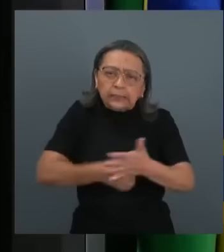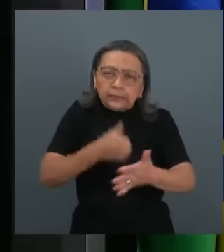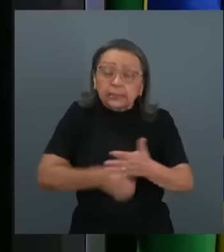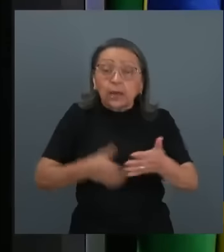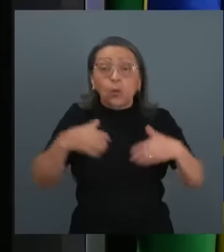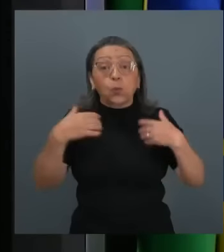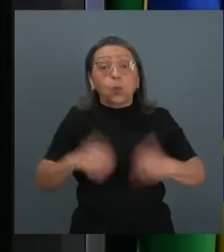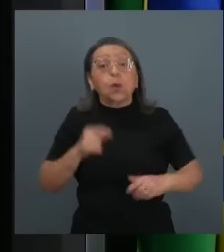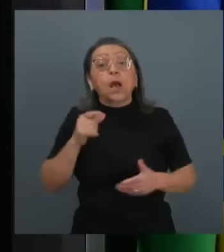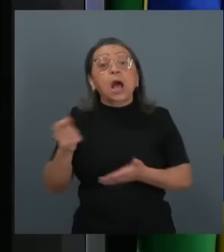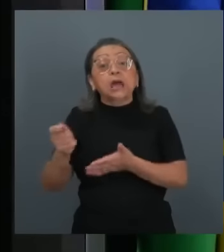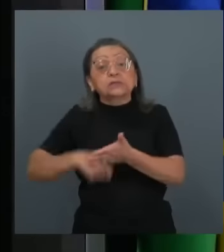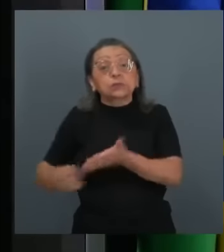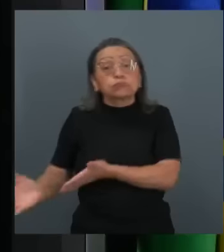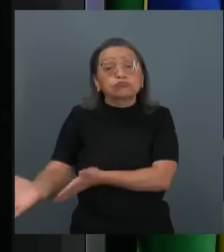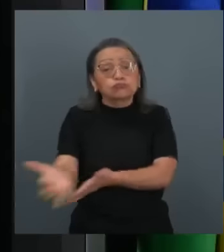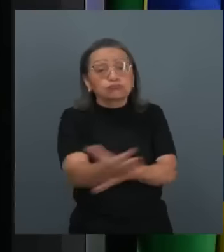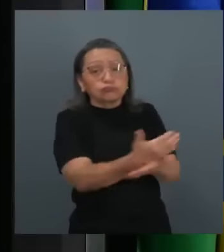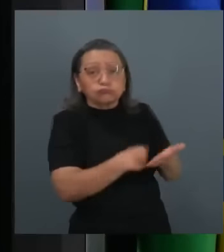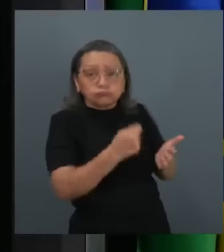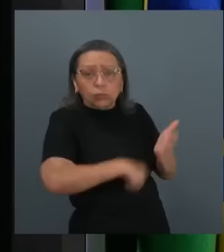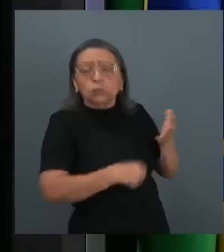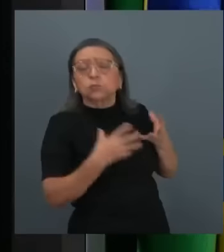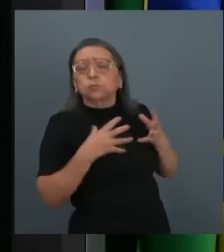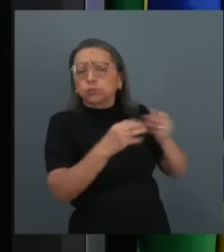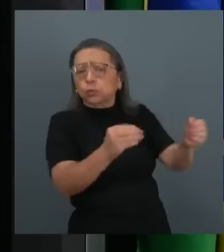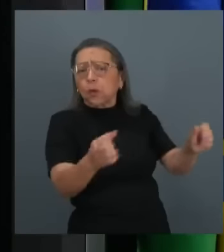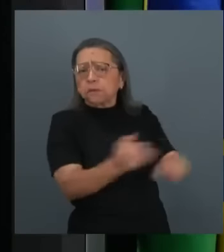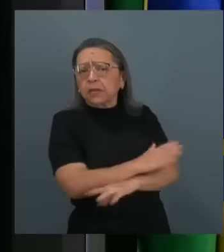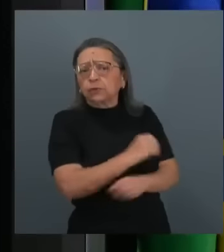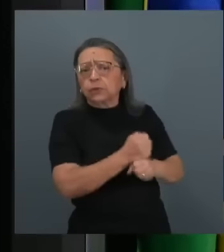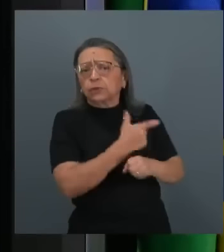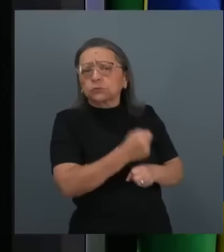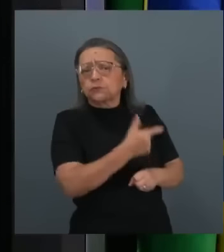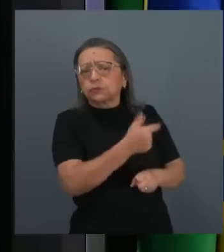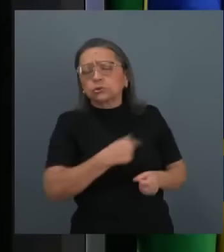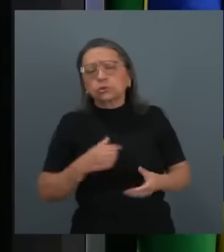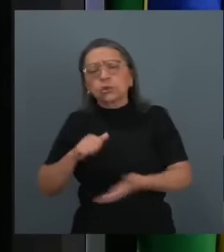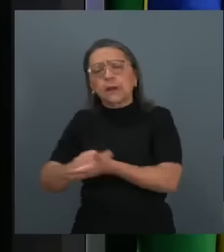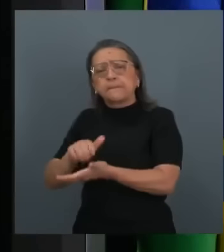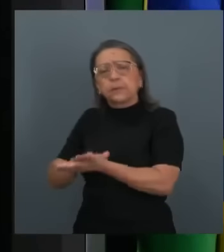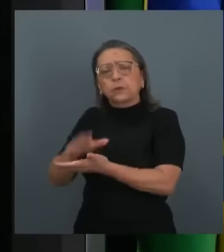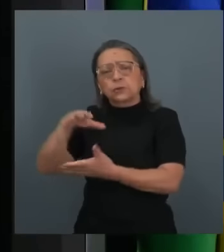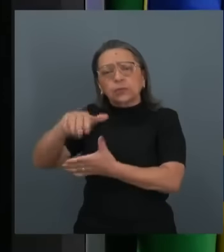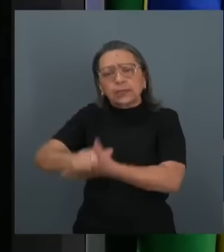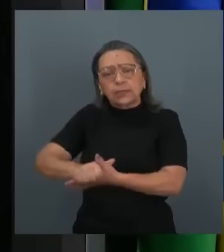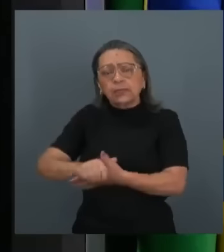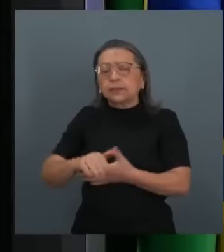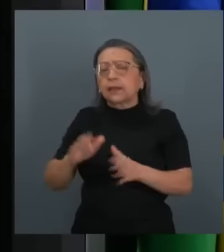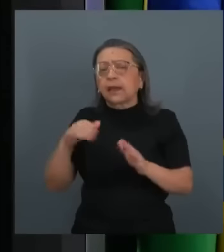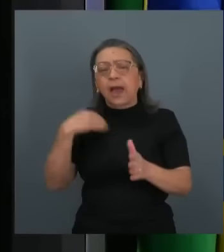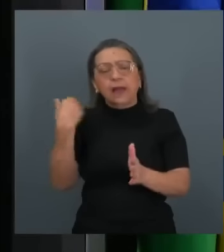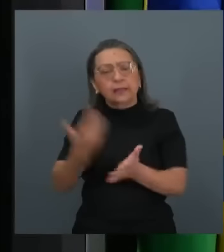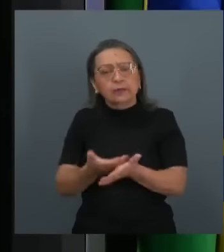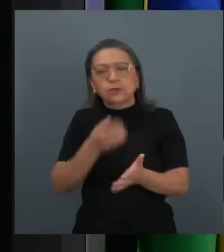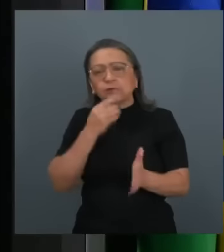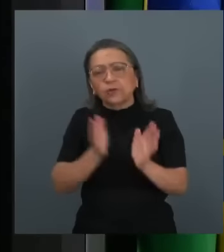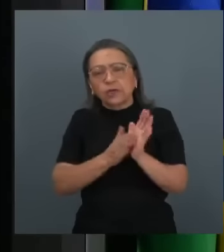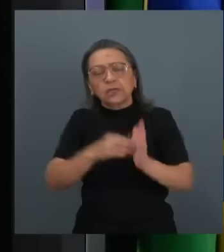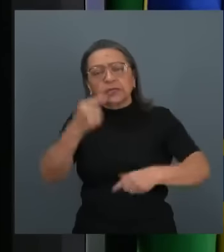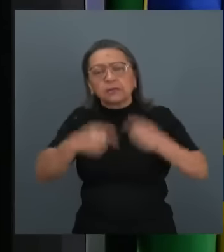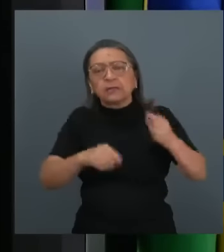consegui as assinaturas em 2022, protocolei, não foi deliberado pela mesa,